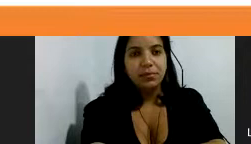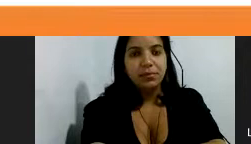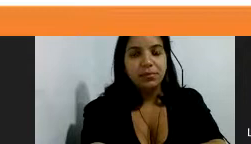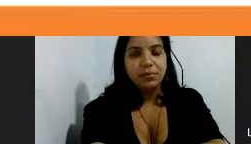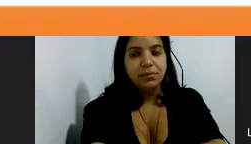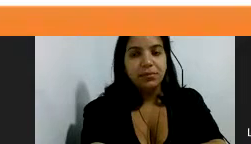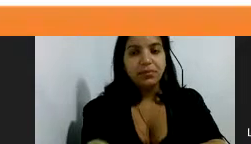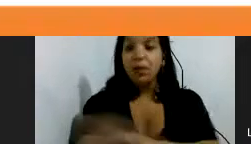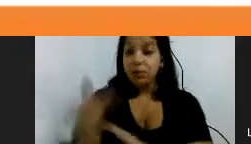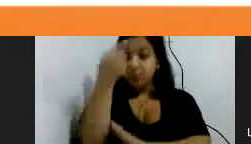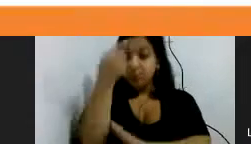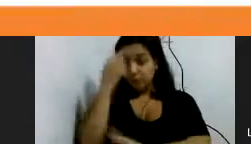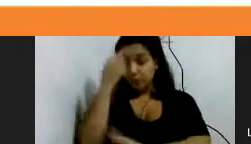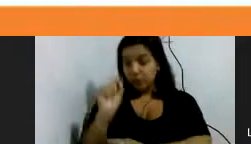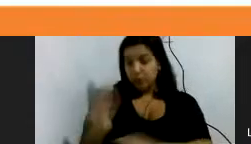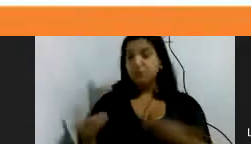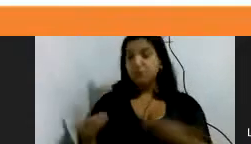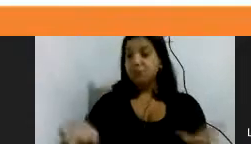Hein, pessoal?